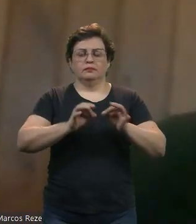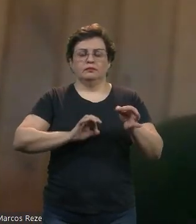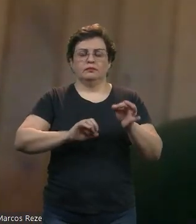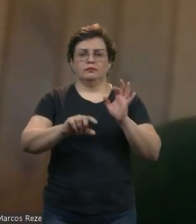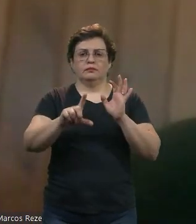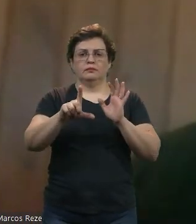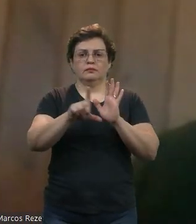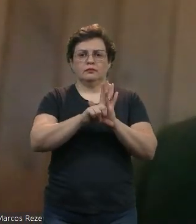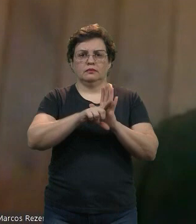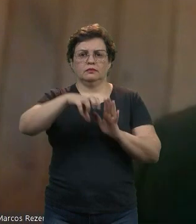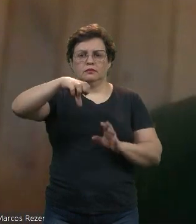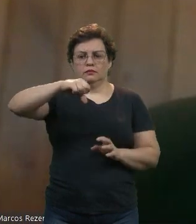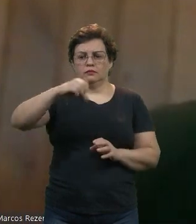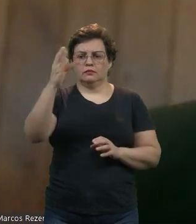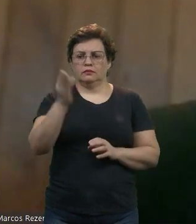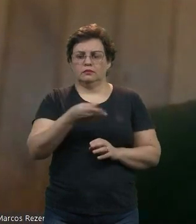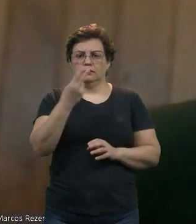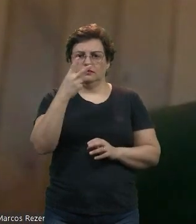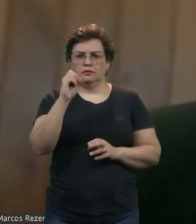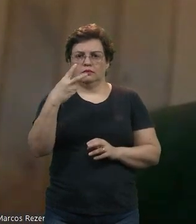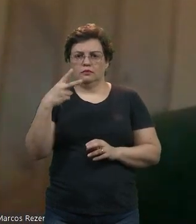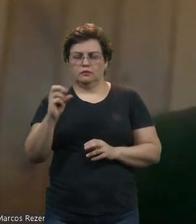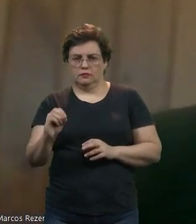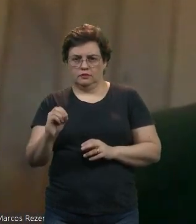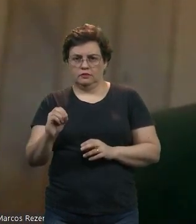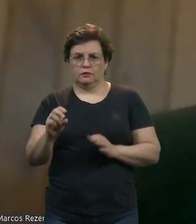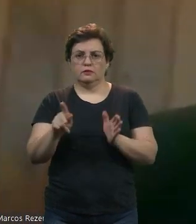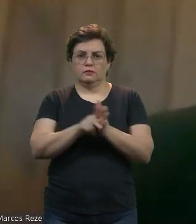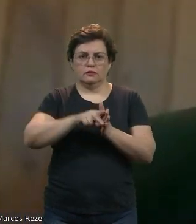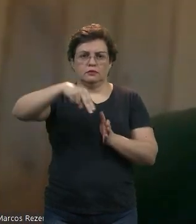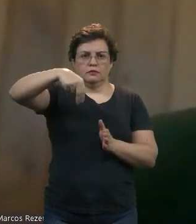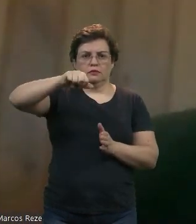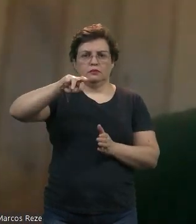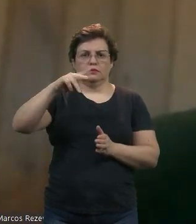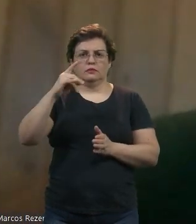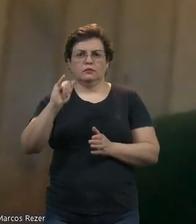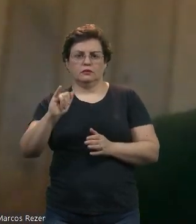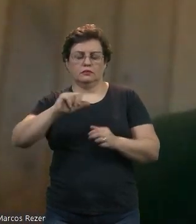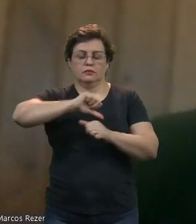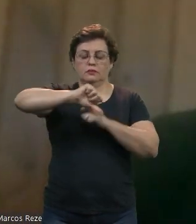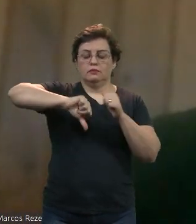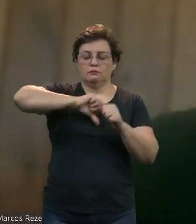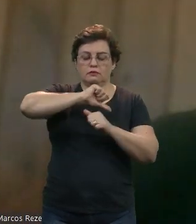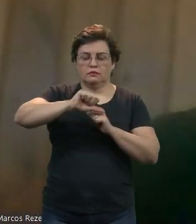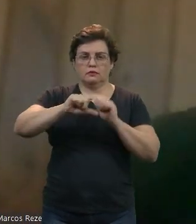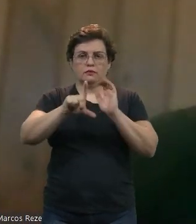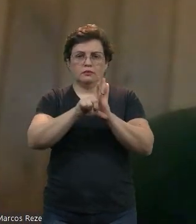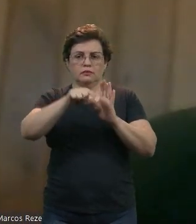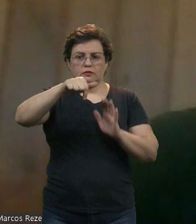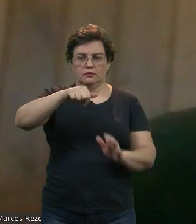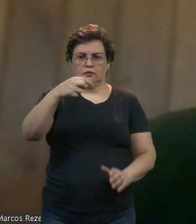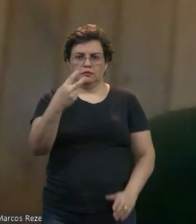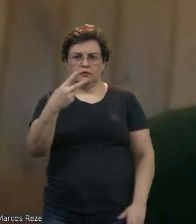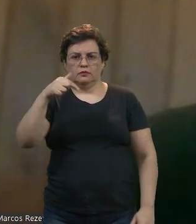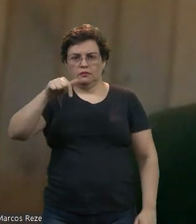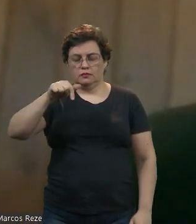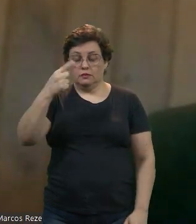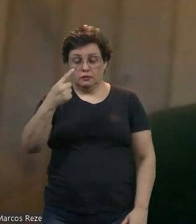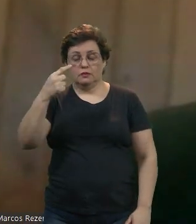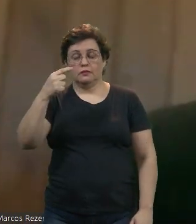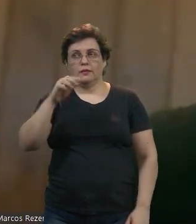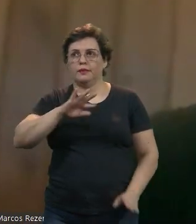9 de 2020 do vereador Luiz Eduardo Nardi, modificando a lei 7.217